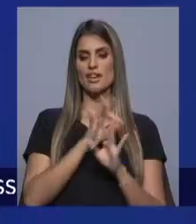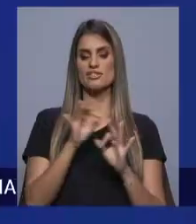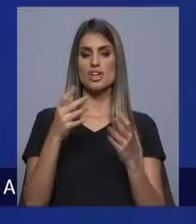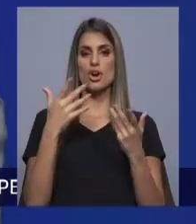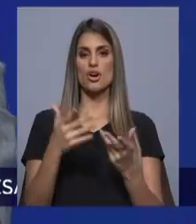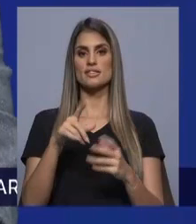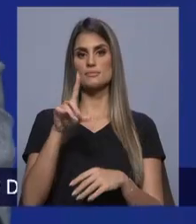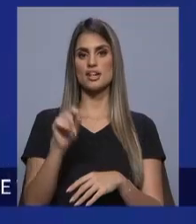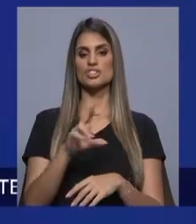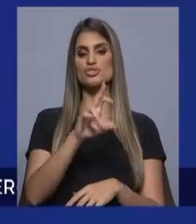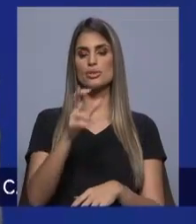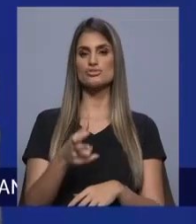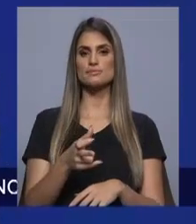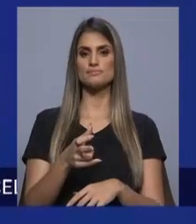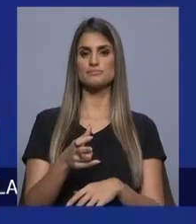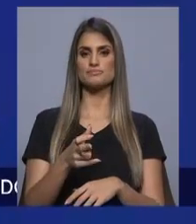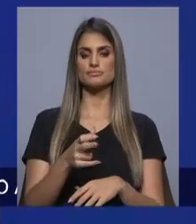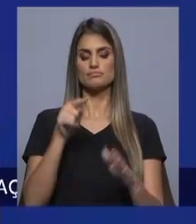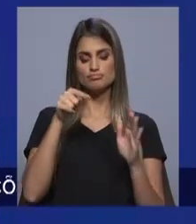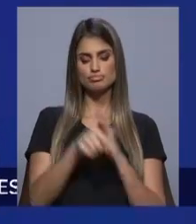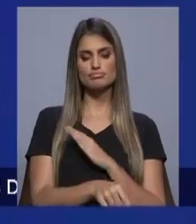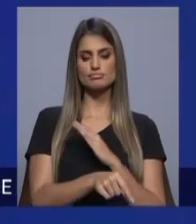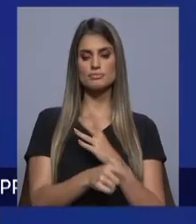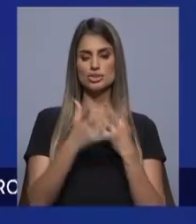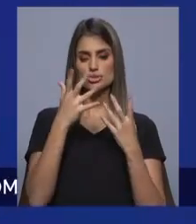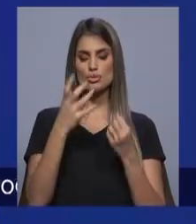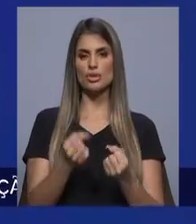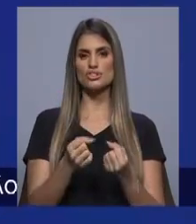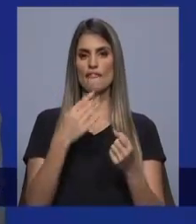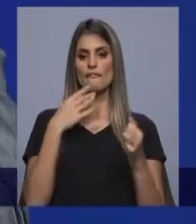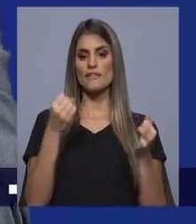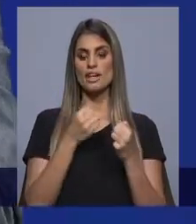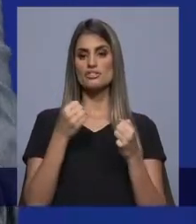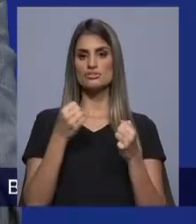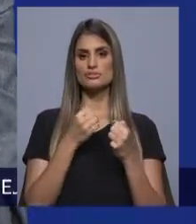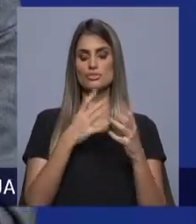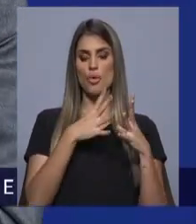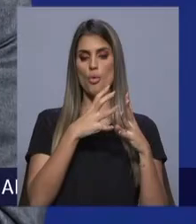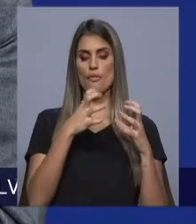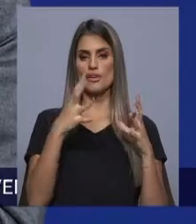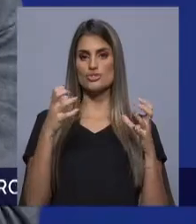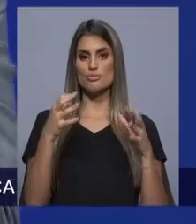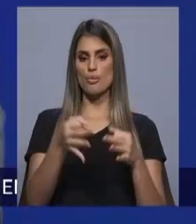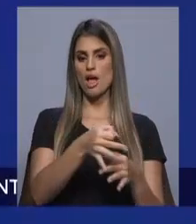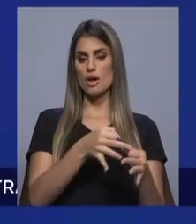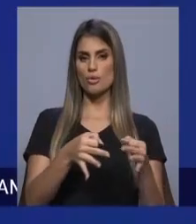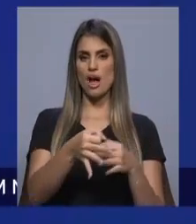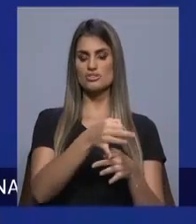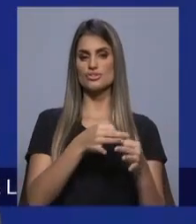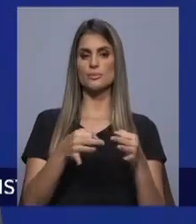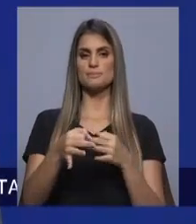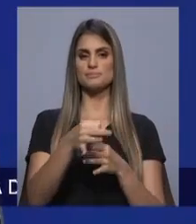leva-nos para as regiões mais profundas, mais escuras, mais frias das chamadas nuvens moleculares. As nuvens